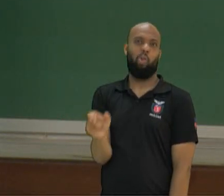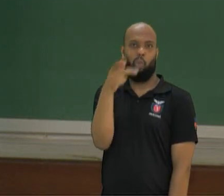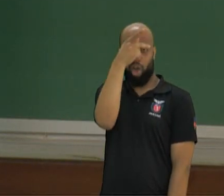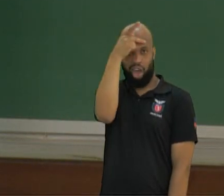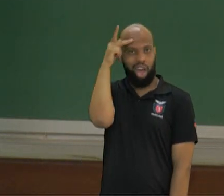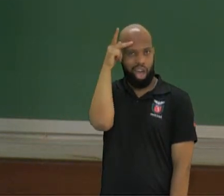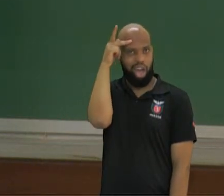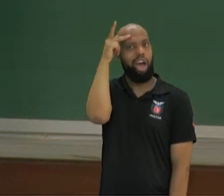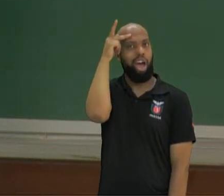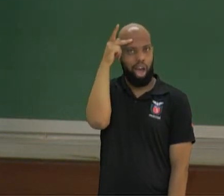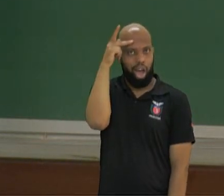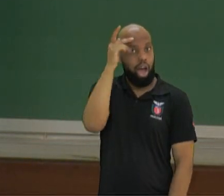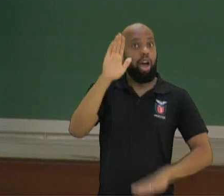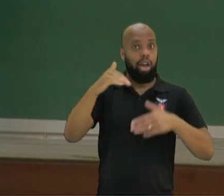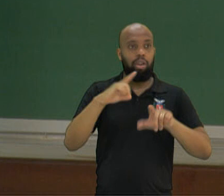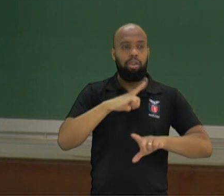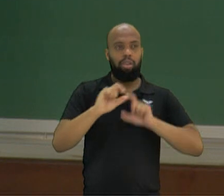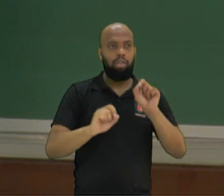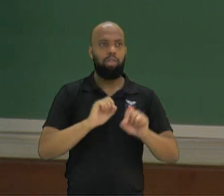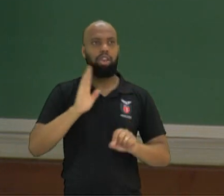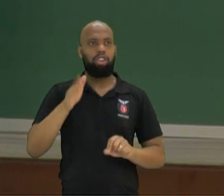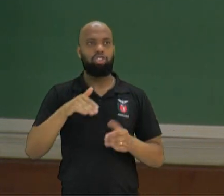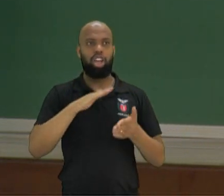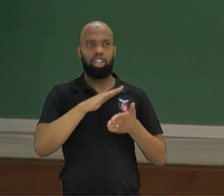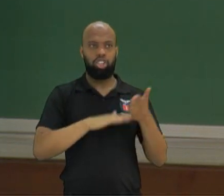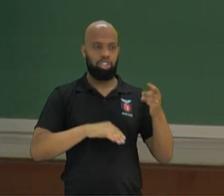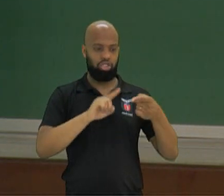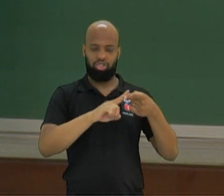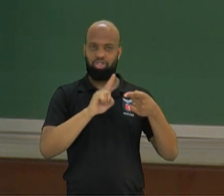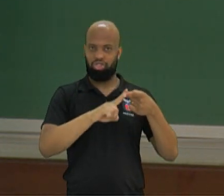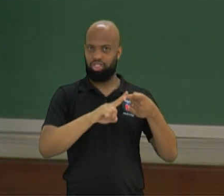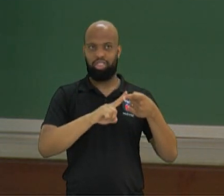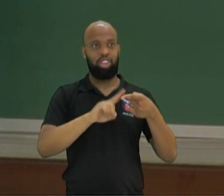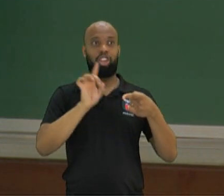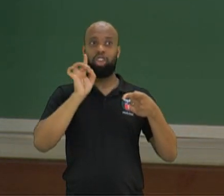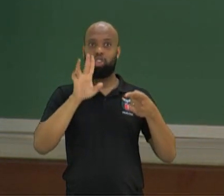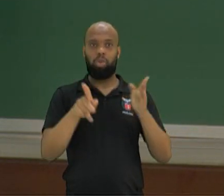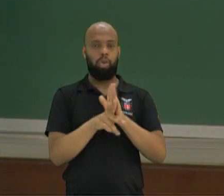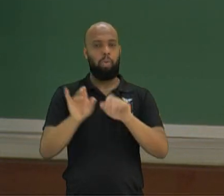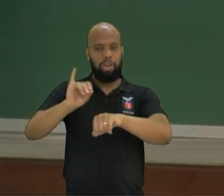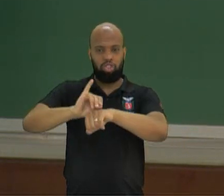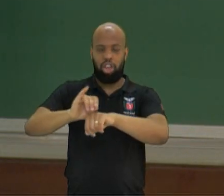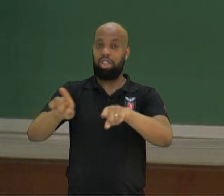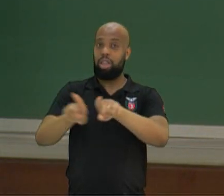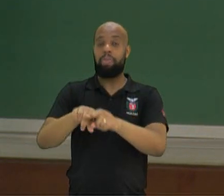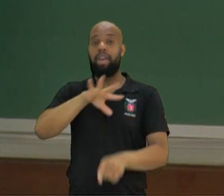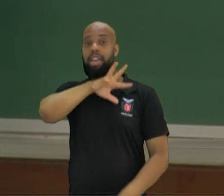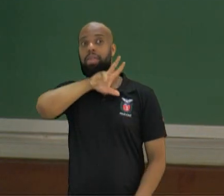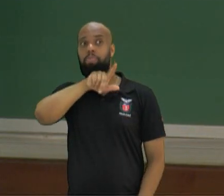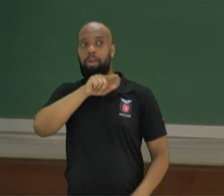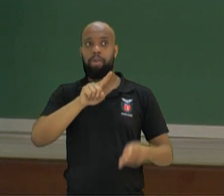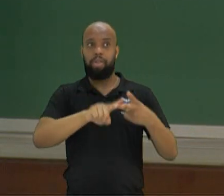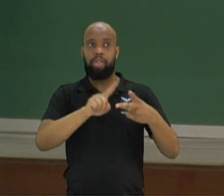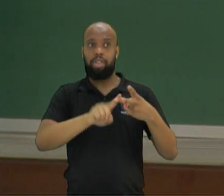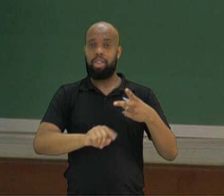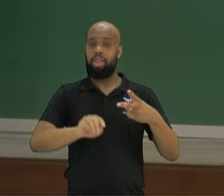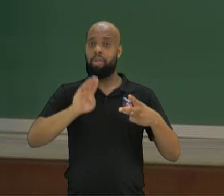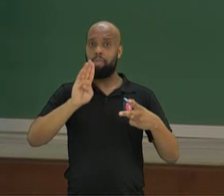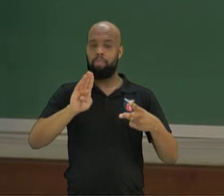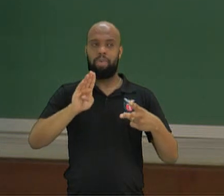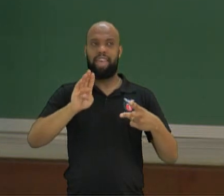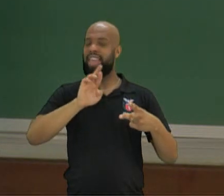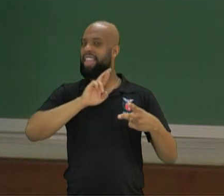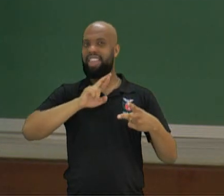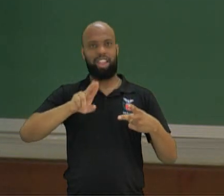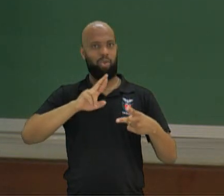pessoas, né? Então, a gente já elimina a letra A, which, que é usado para objetos animais. A letra B, que significa when, não